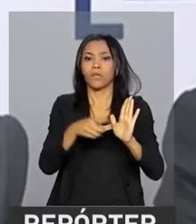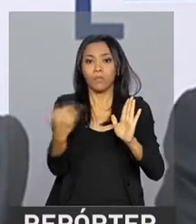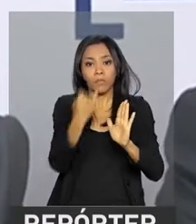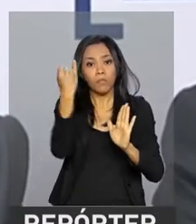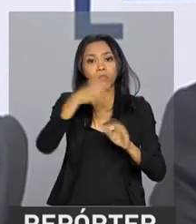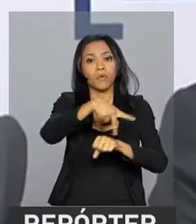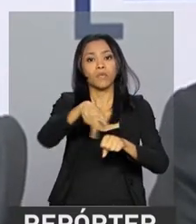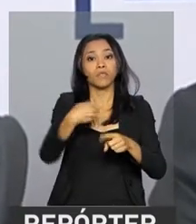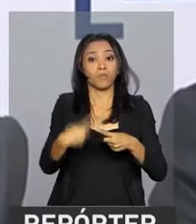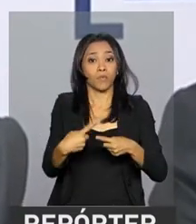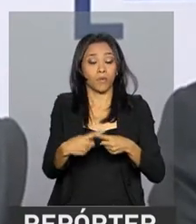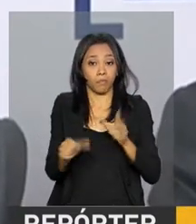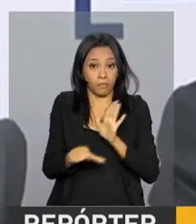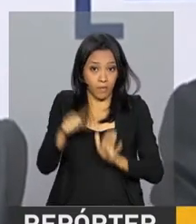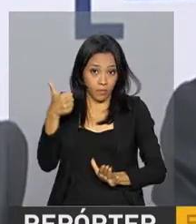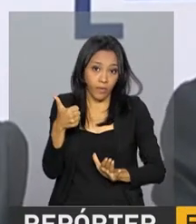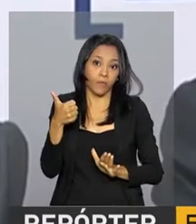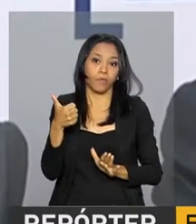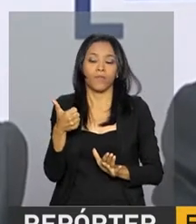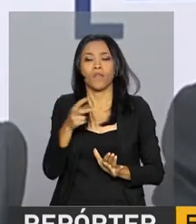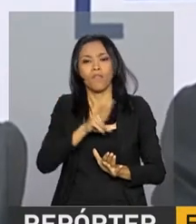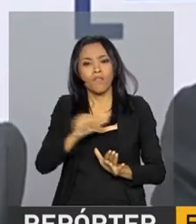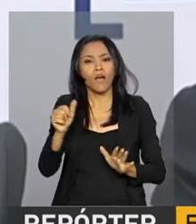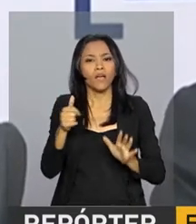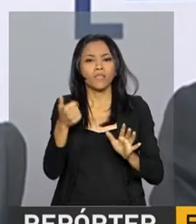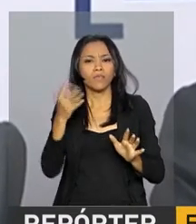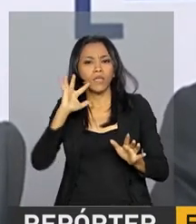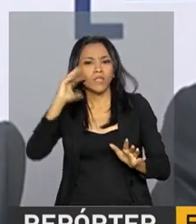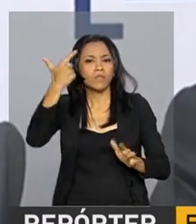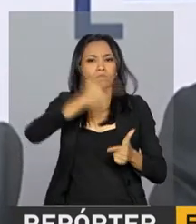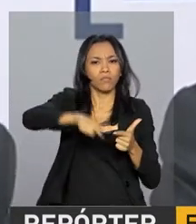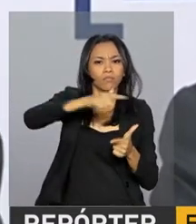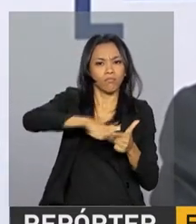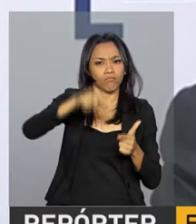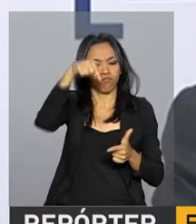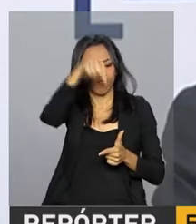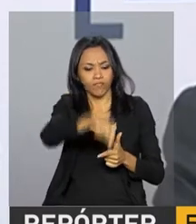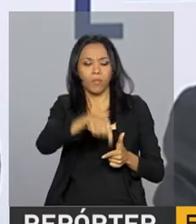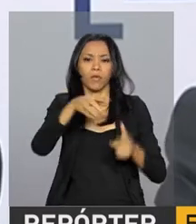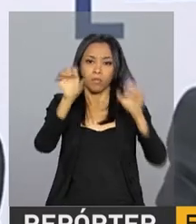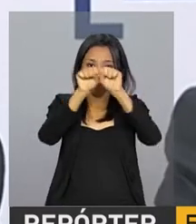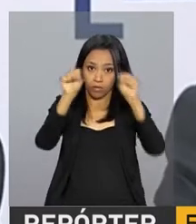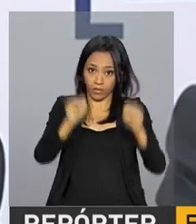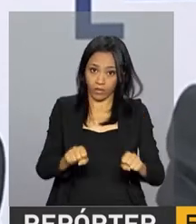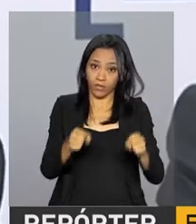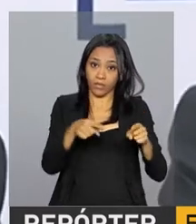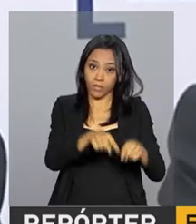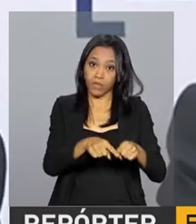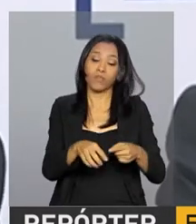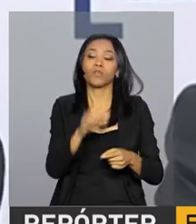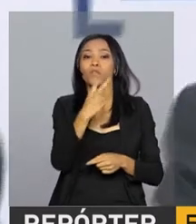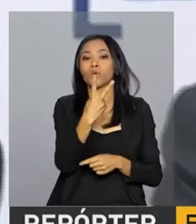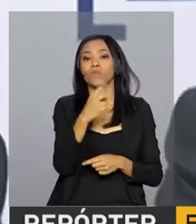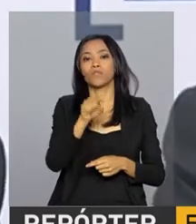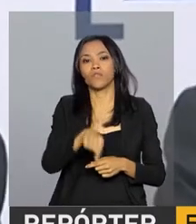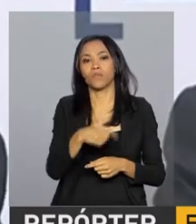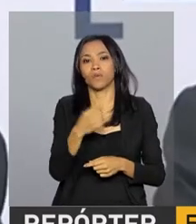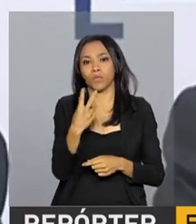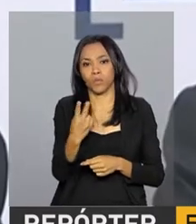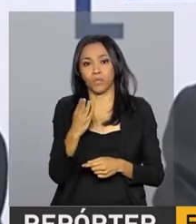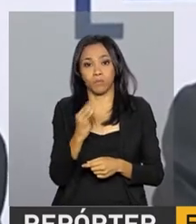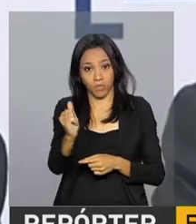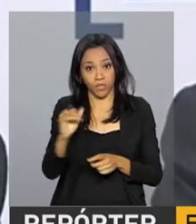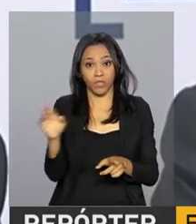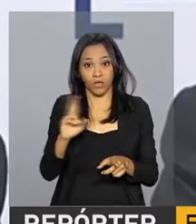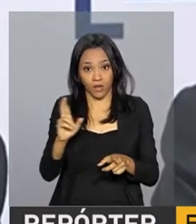corrige necessidades do sistema. Projetos em 4 lotes foram investidos 2,2 bilhões de